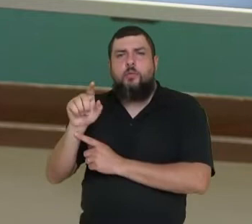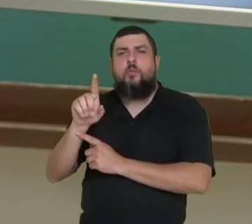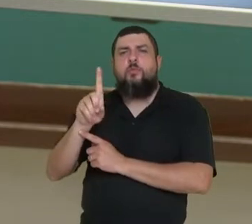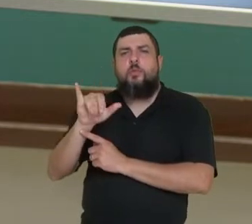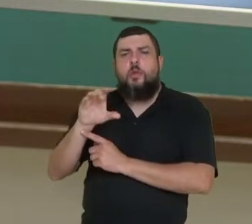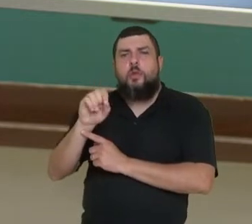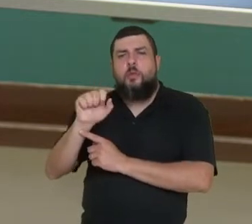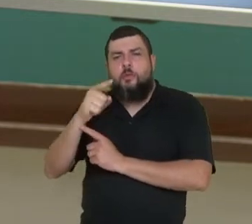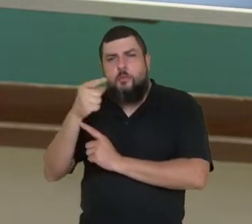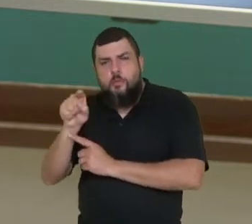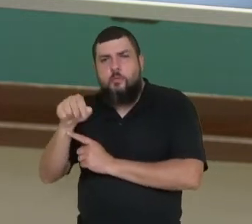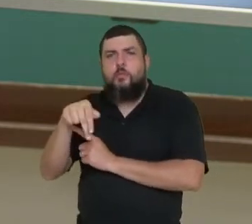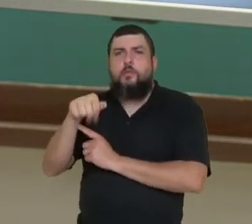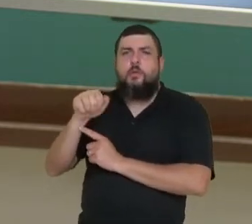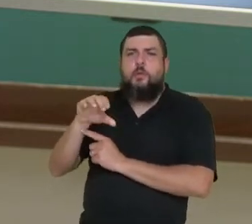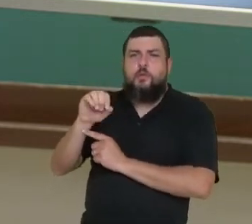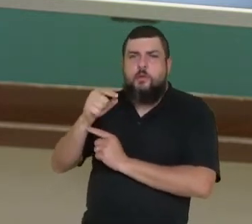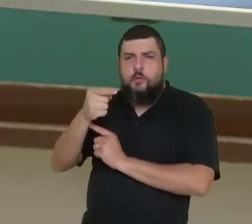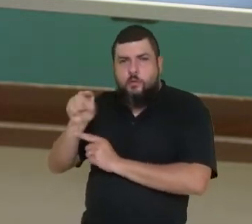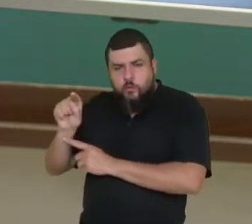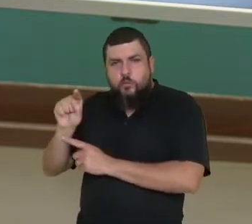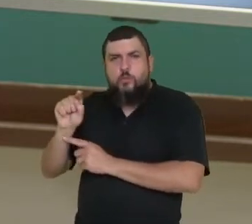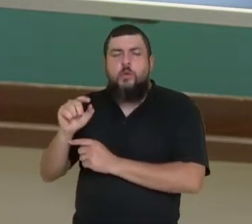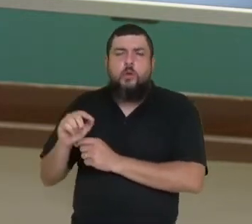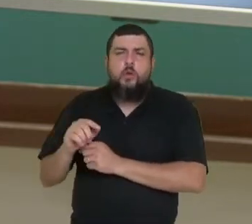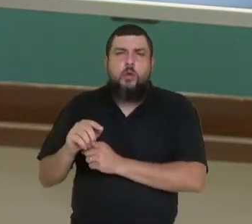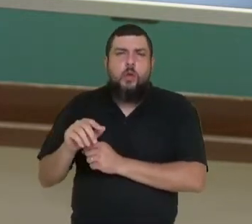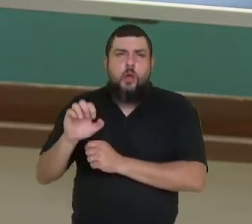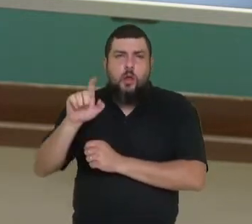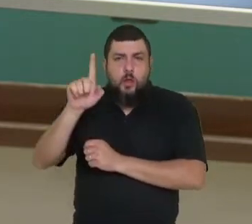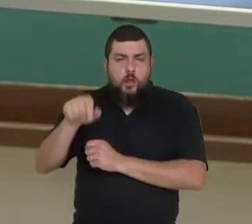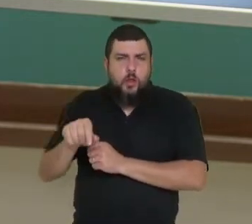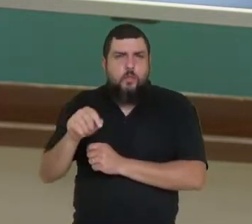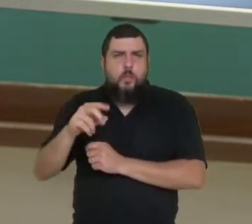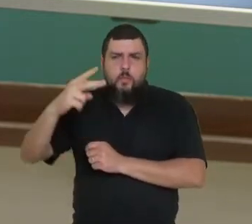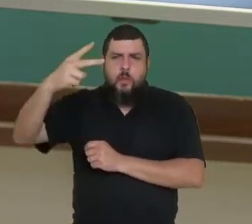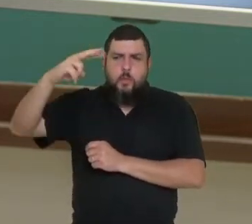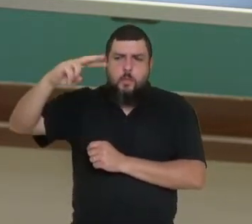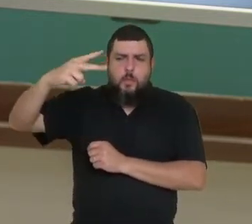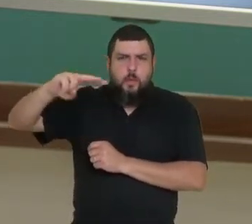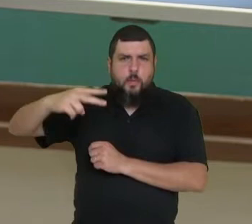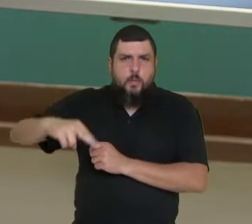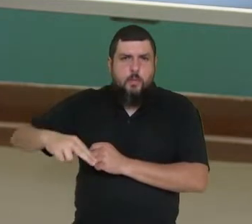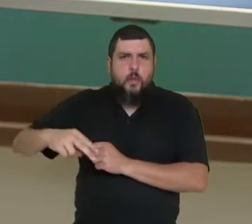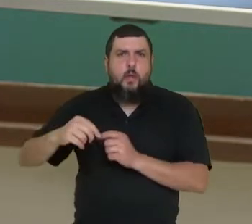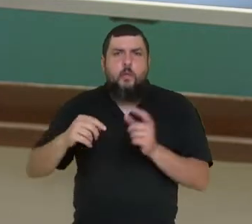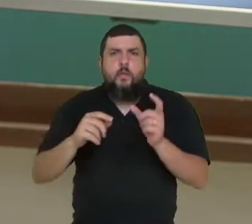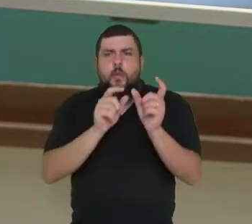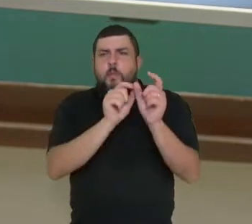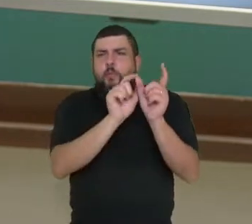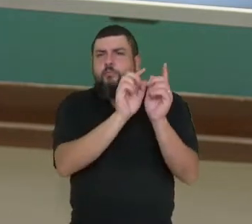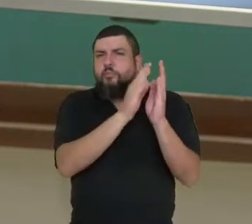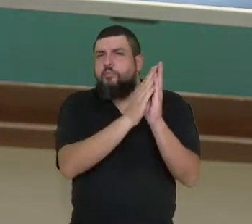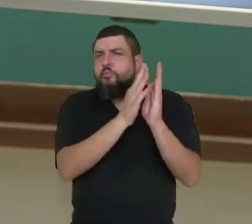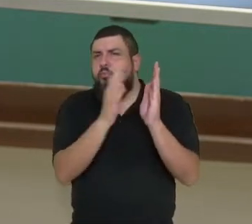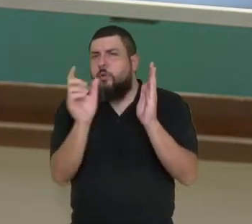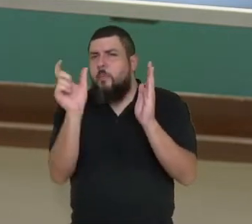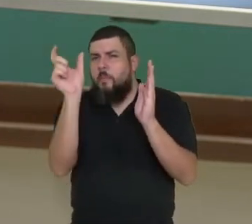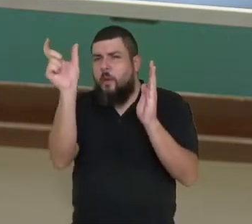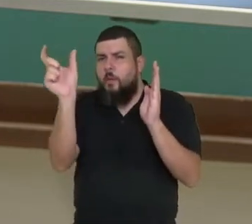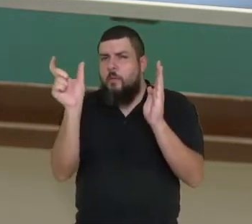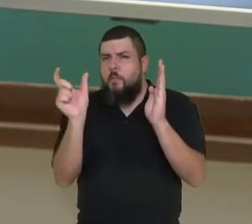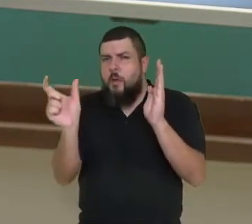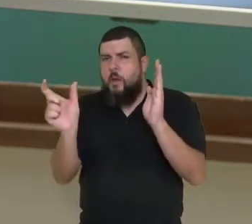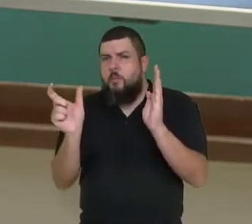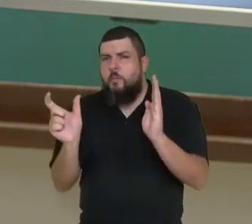fônicos, fonéticos, sonoros ali, né, são os mesmos no final de cada palavra dessa, fazendo com que essa poesia,